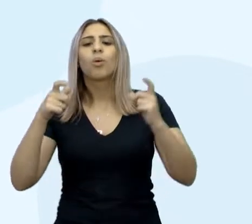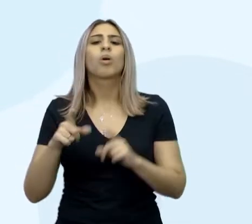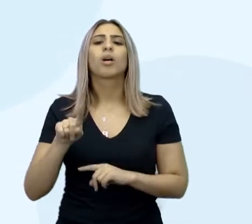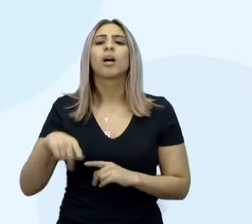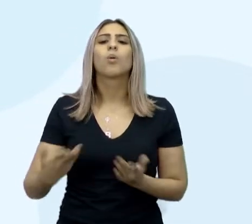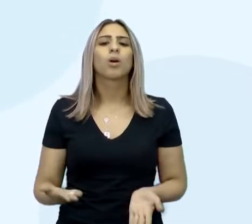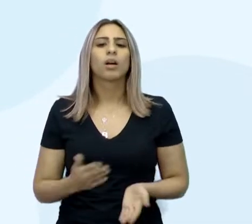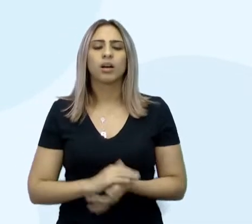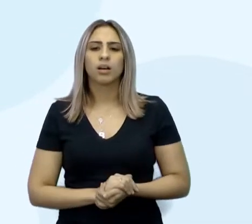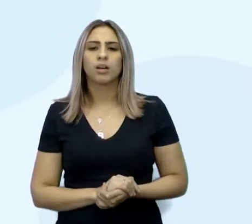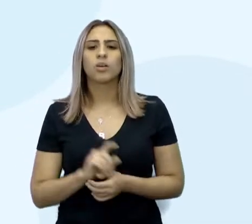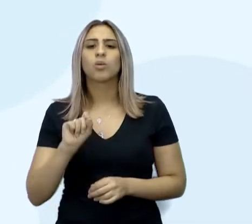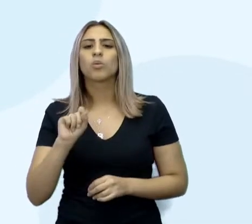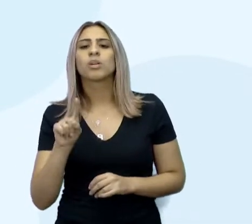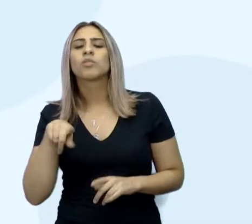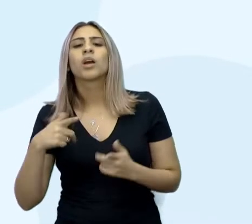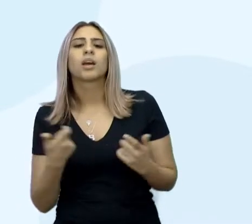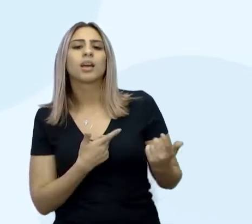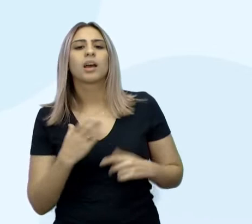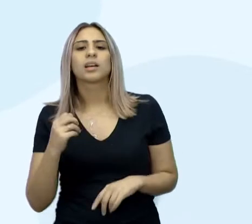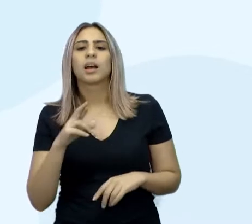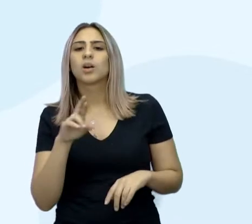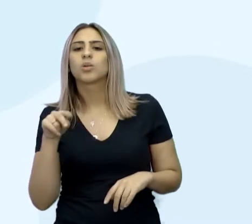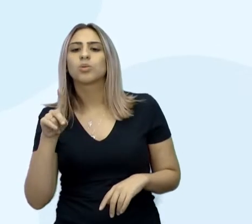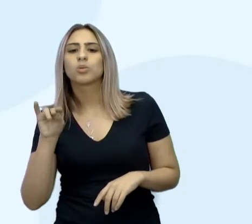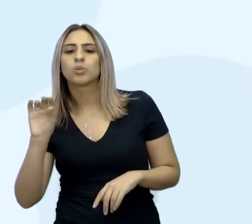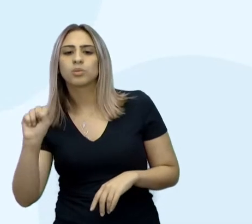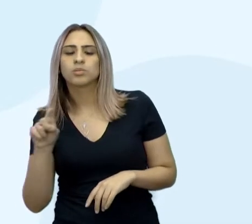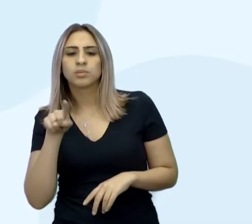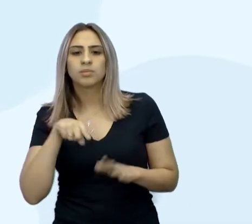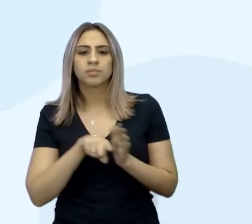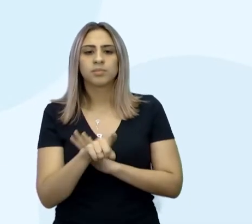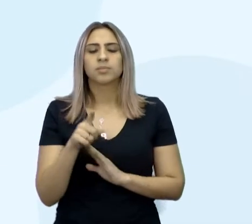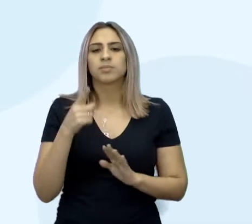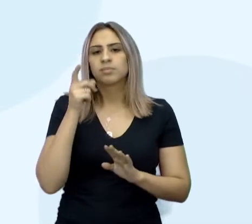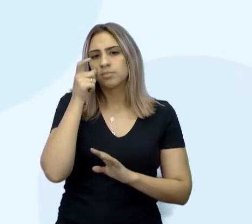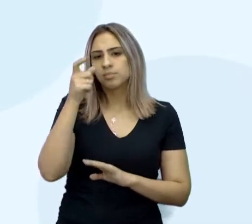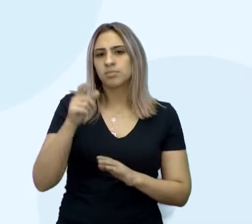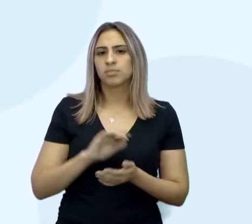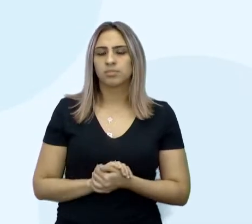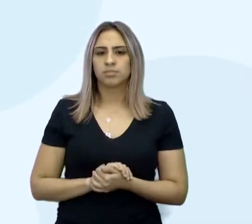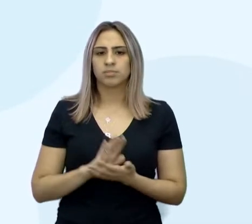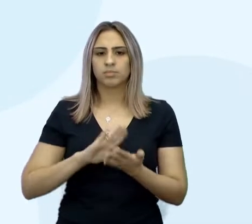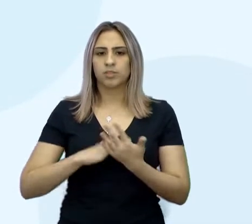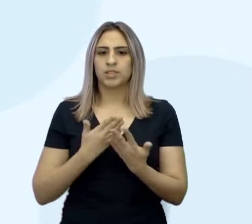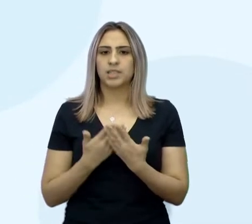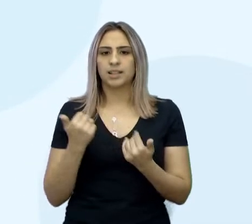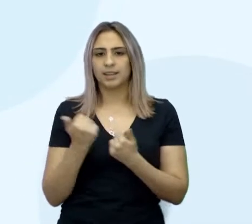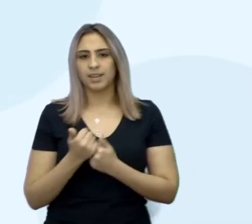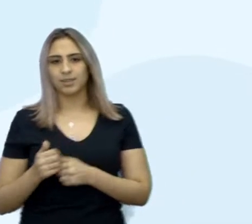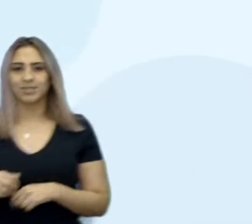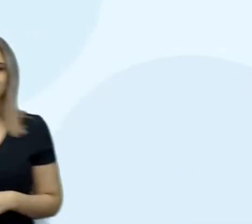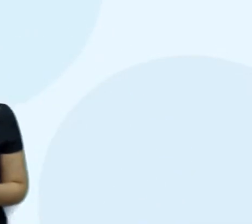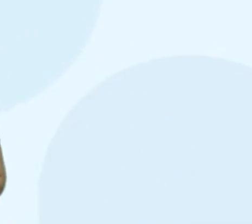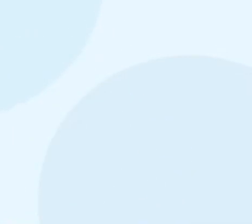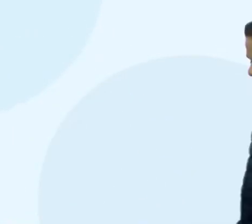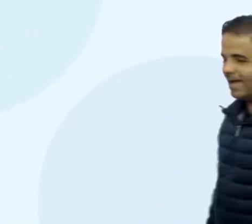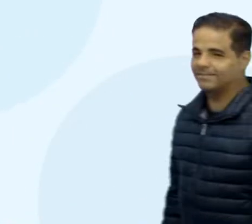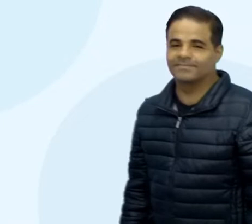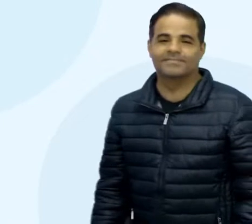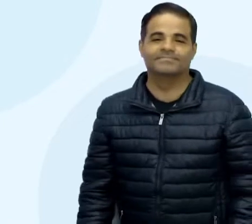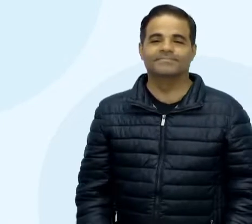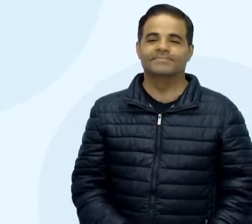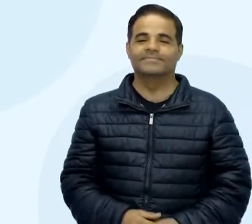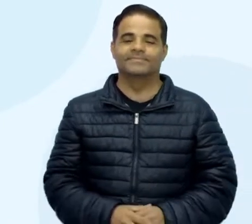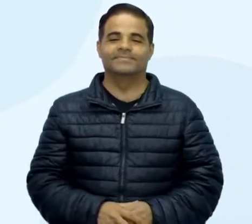esse e o que foi a Guerra de Canudos? Uma pergunta bem interessante. Vamos ver aqui na nossa tela. Para a gente entender esse processo, a